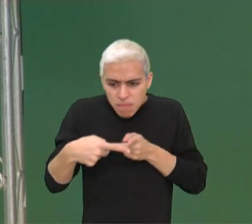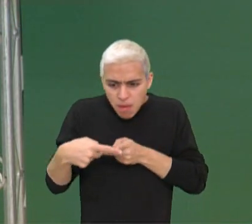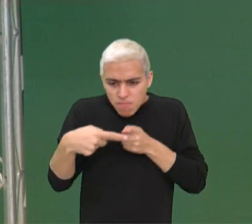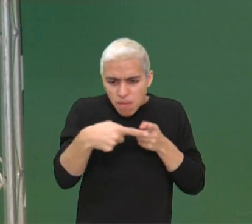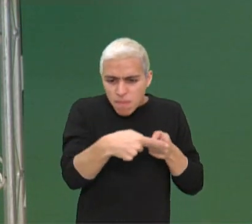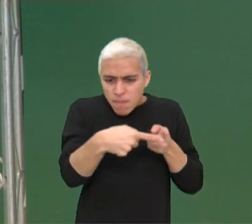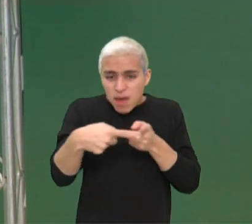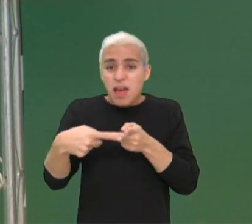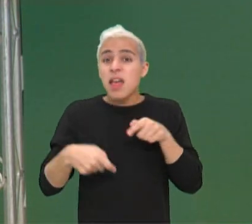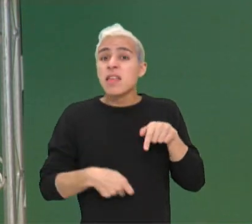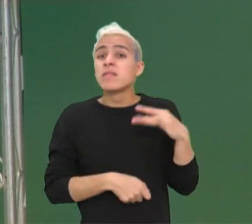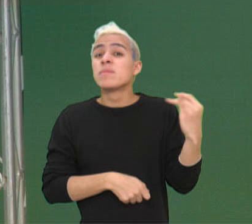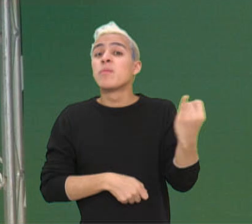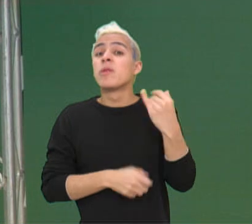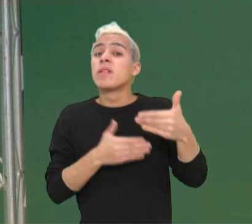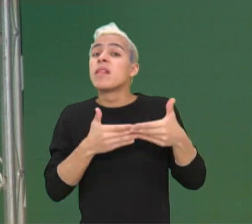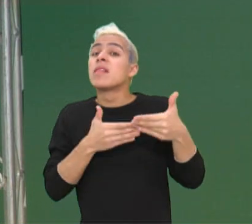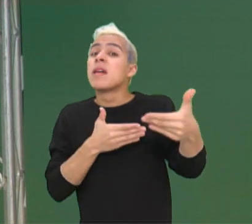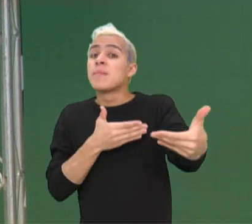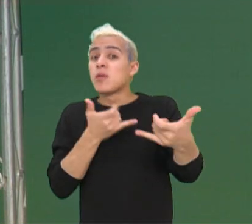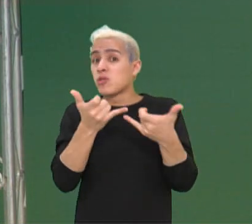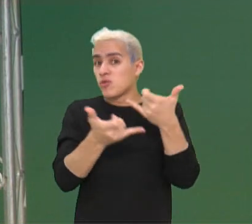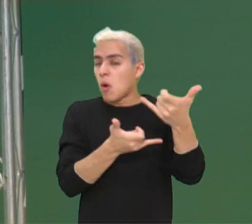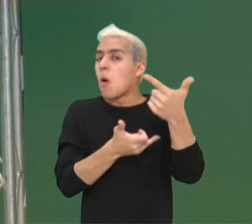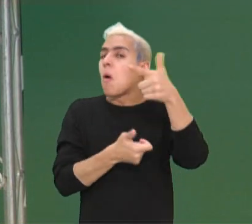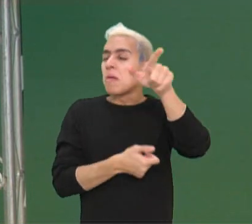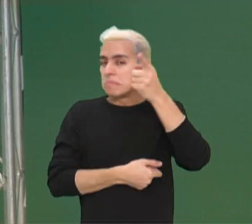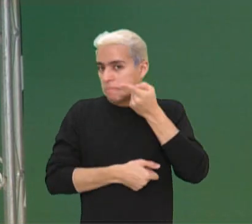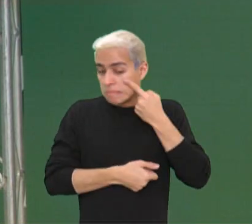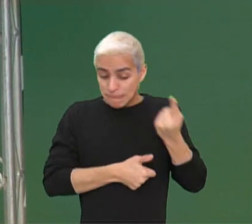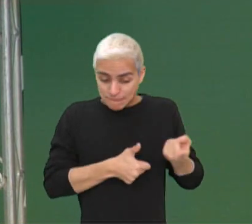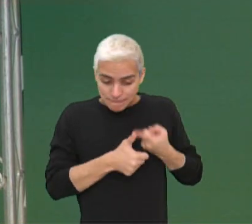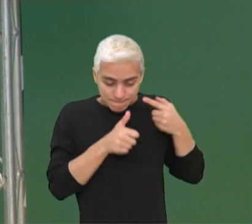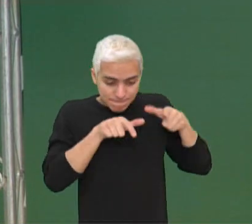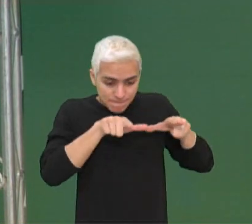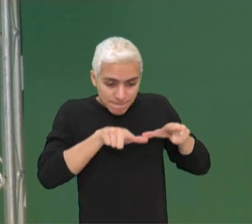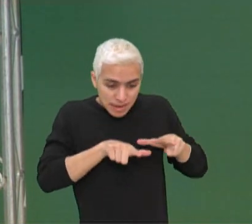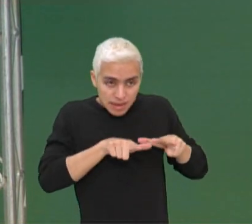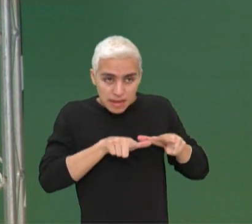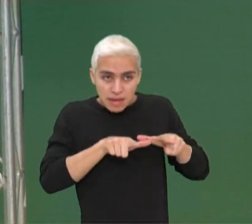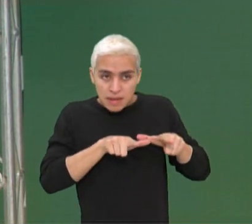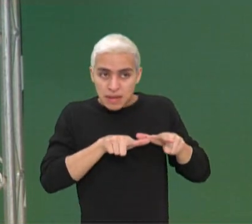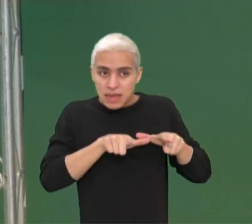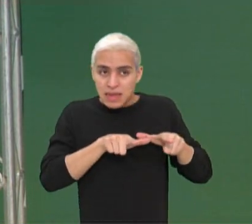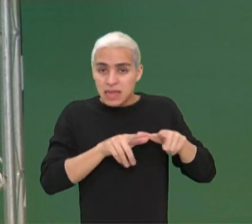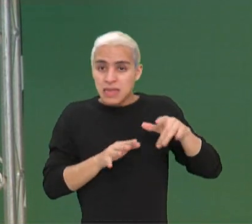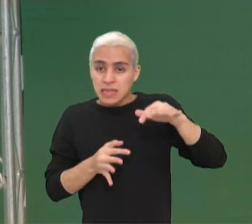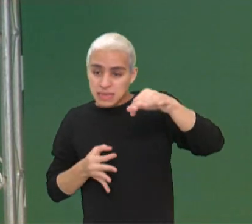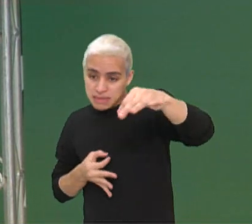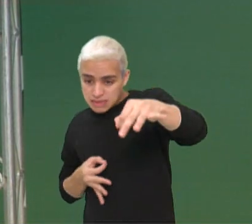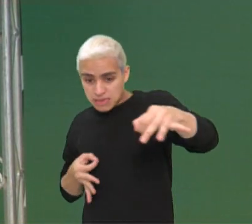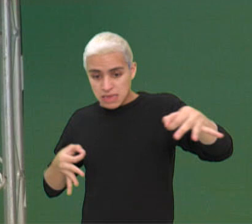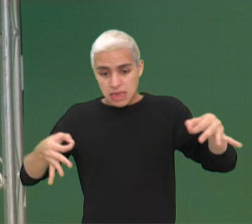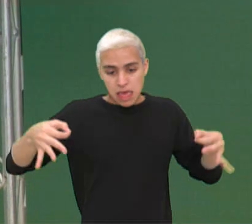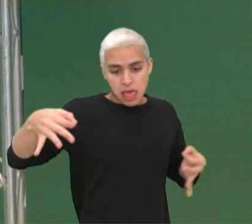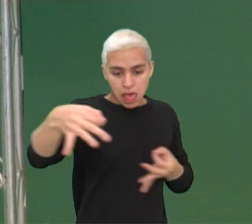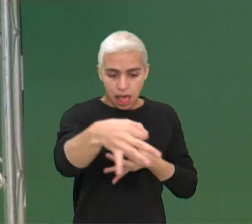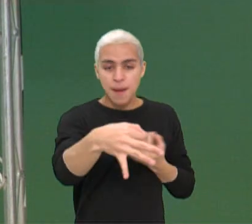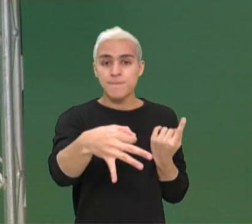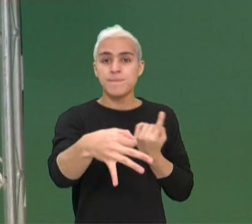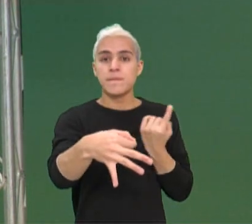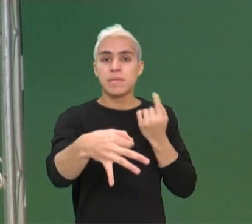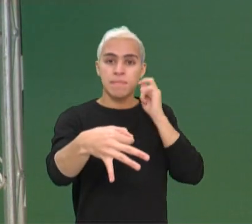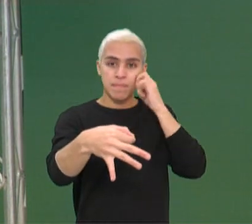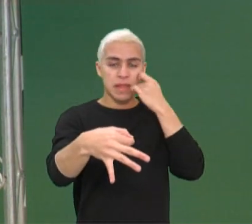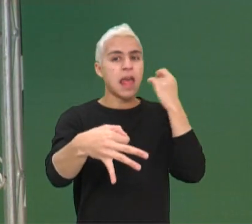vamos praticar mais para frente. Então, a primeira casinha tem que ser a branca. Se for a preta, se eu virar ele ao contrário aqui, ó, ele vai ficar a preta. Aí